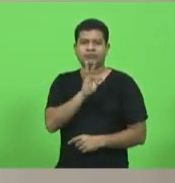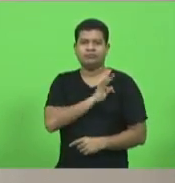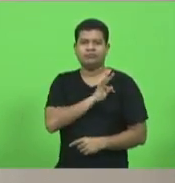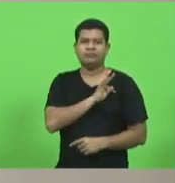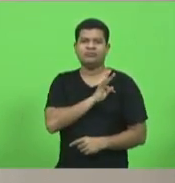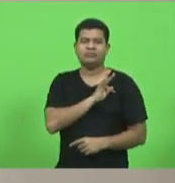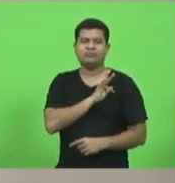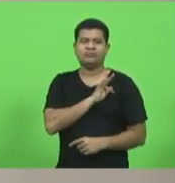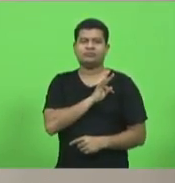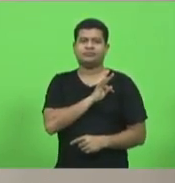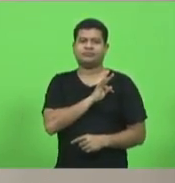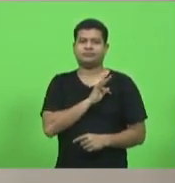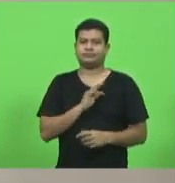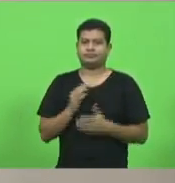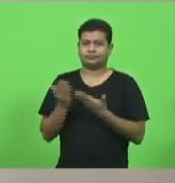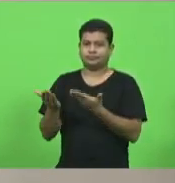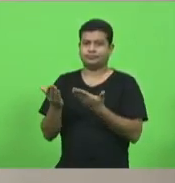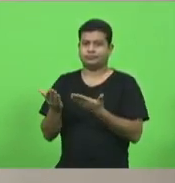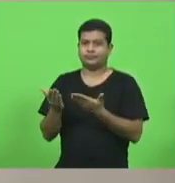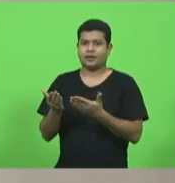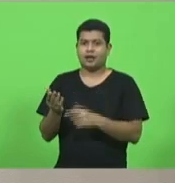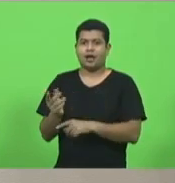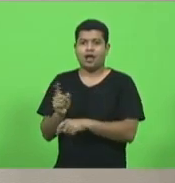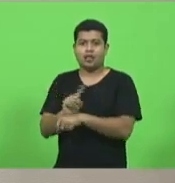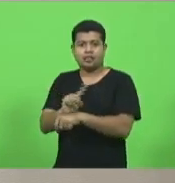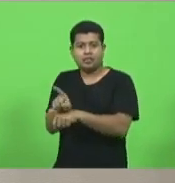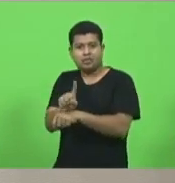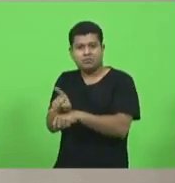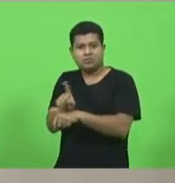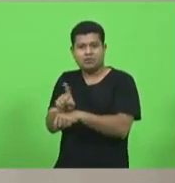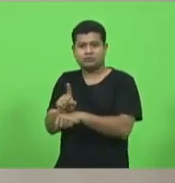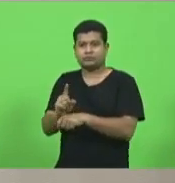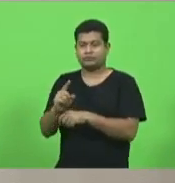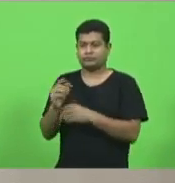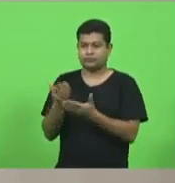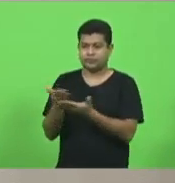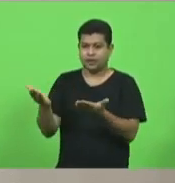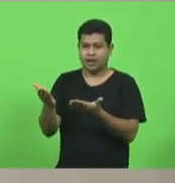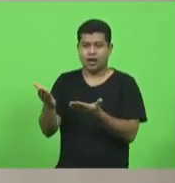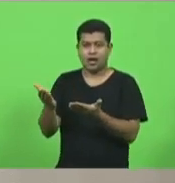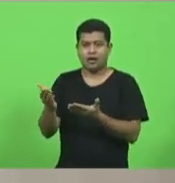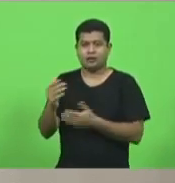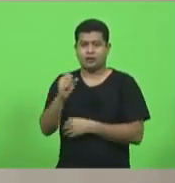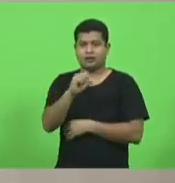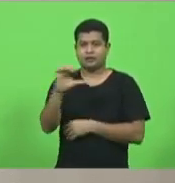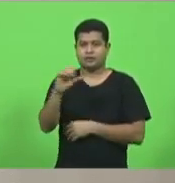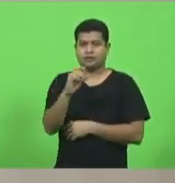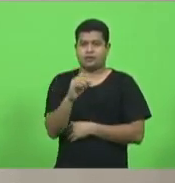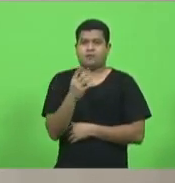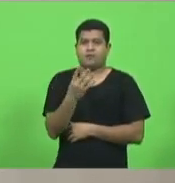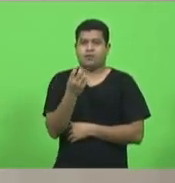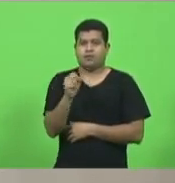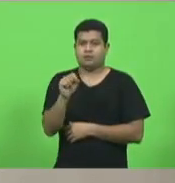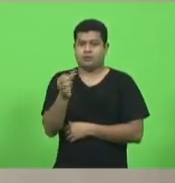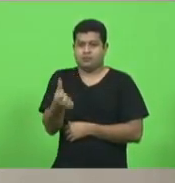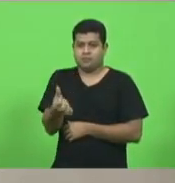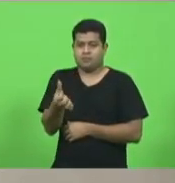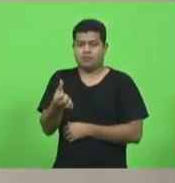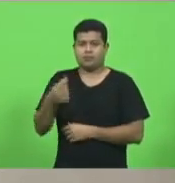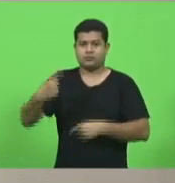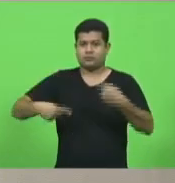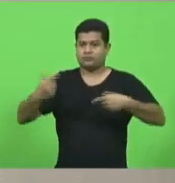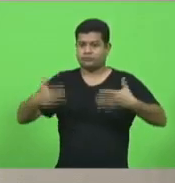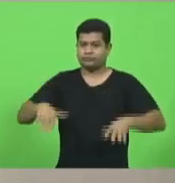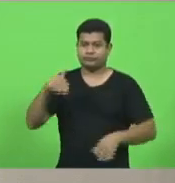velocidade da rodovia Antônio Reio, SC 486. É em discussão. Não havendo quem queira discutir em votação,